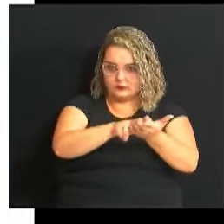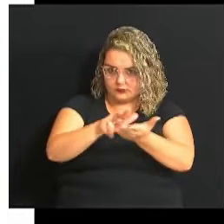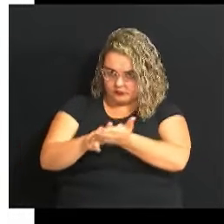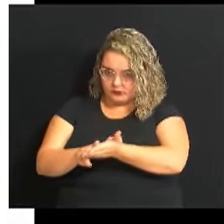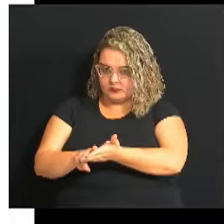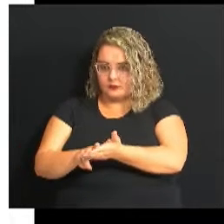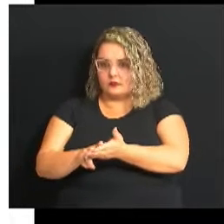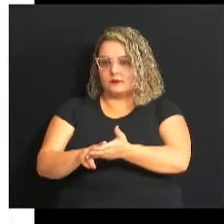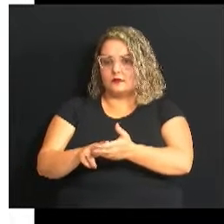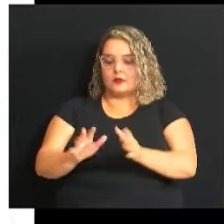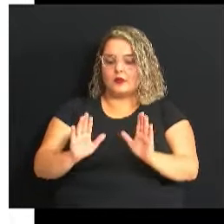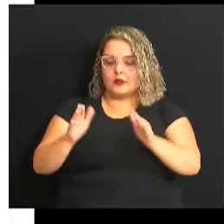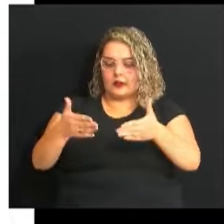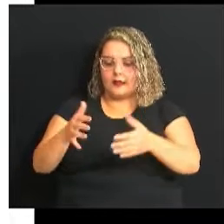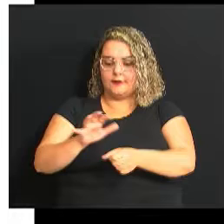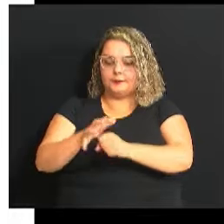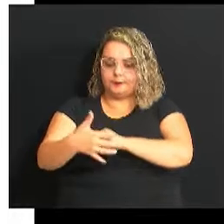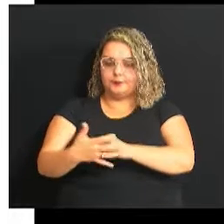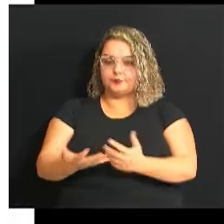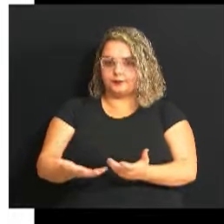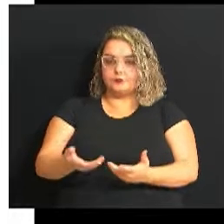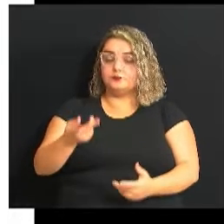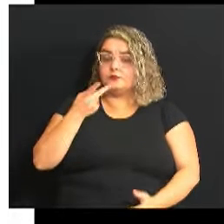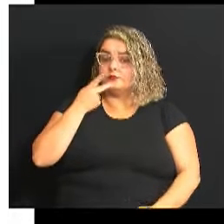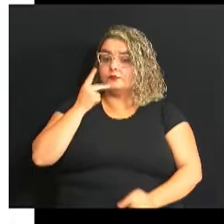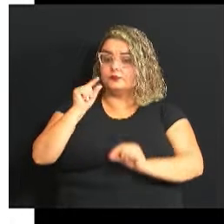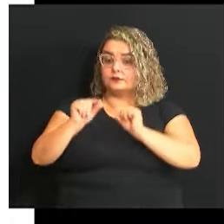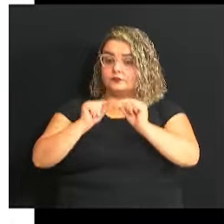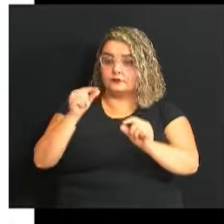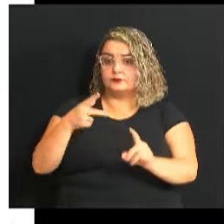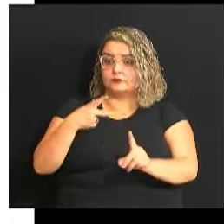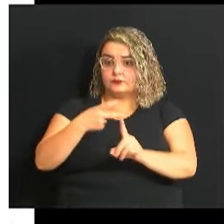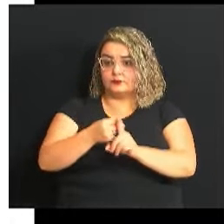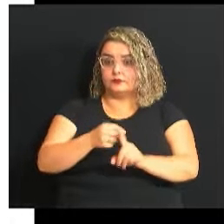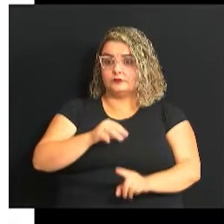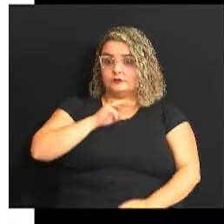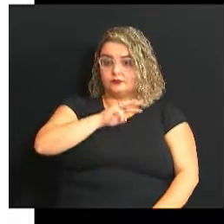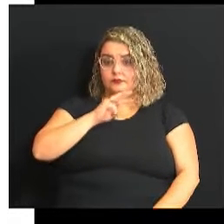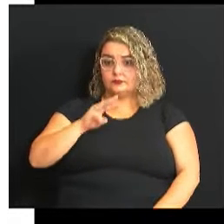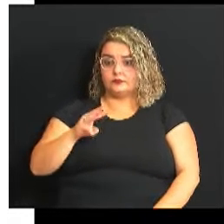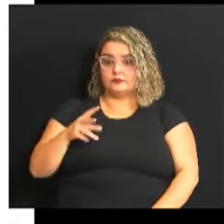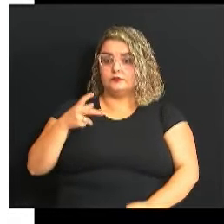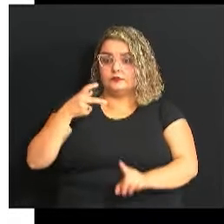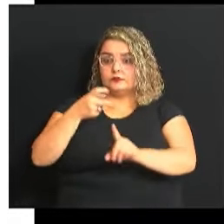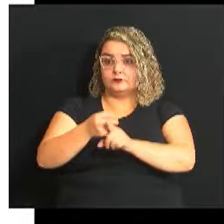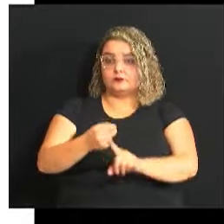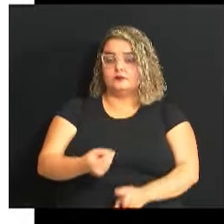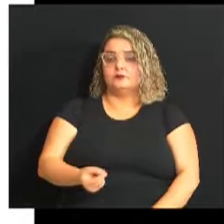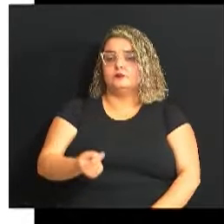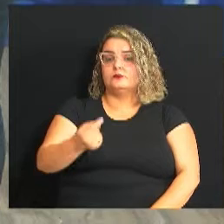relação à Covid-19. Vamos falar um pouquinho sobre vacinação lá no site